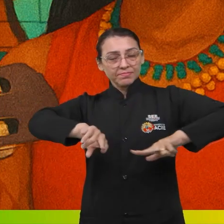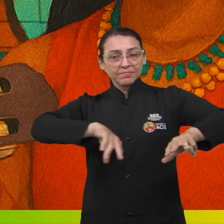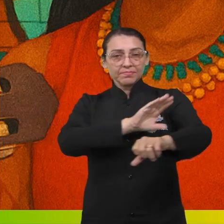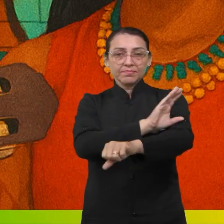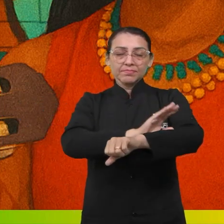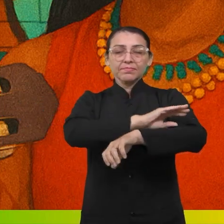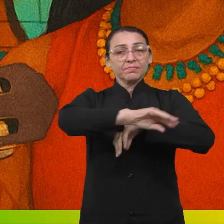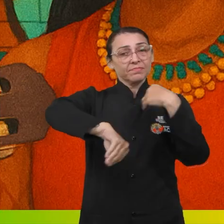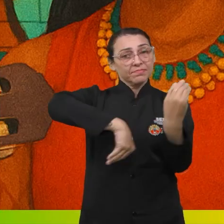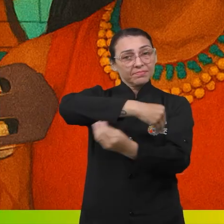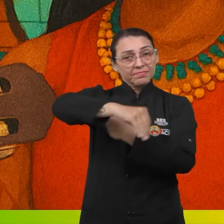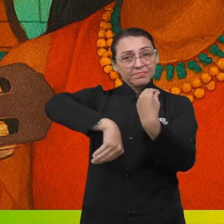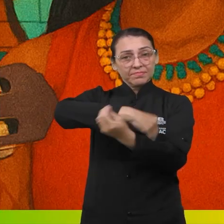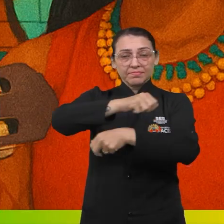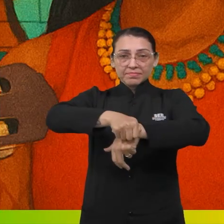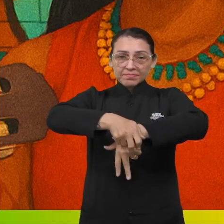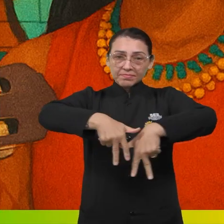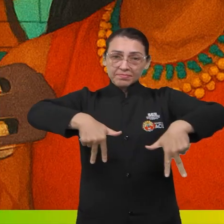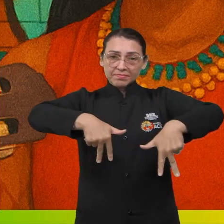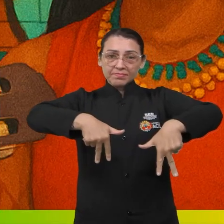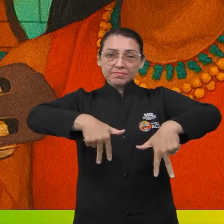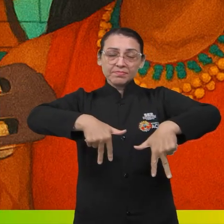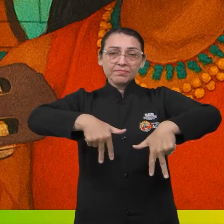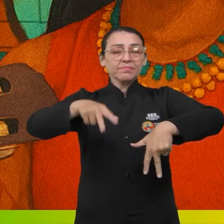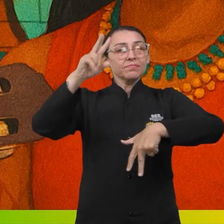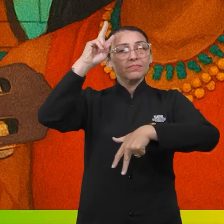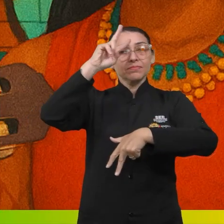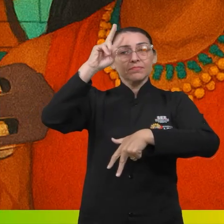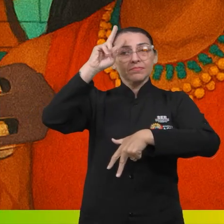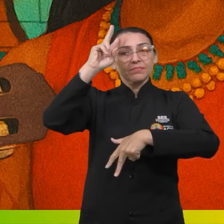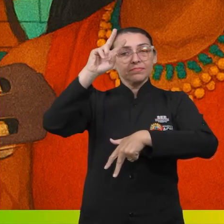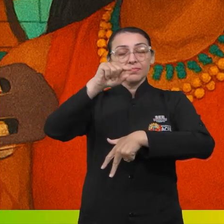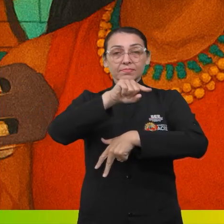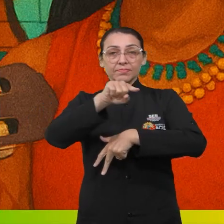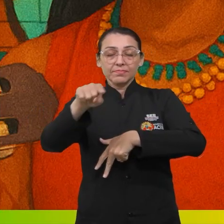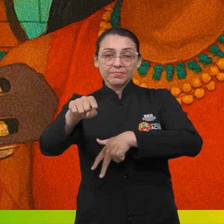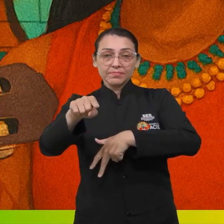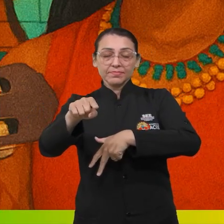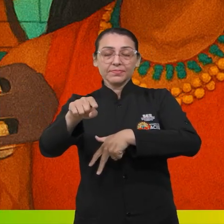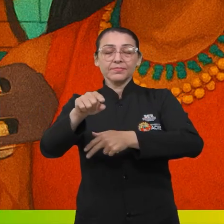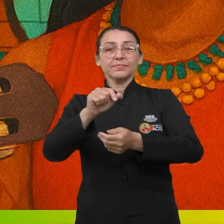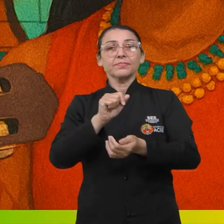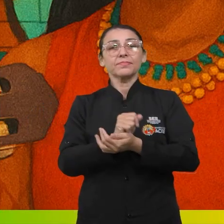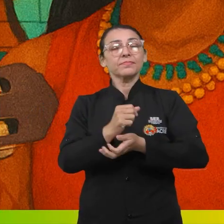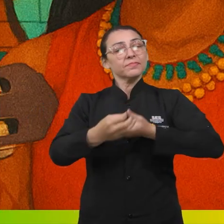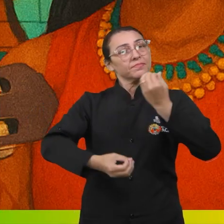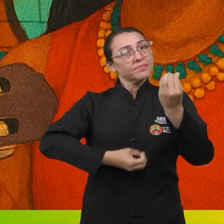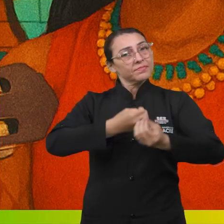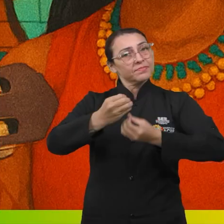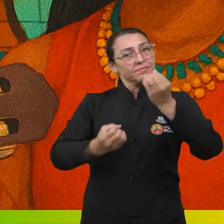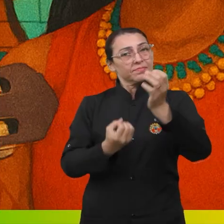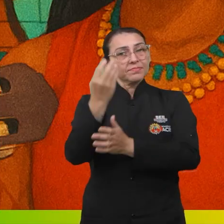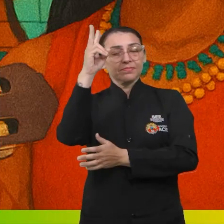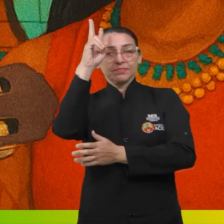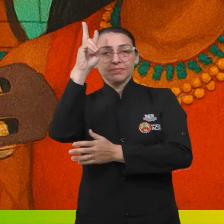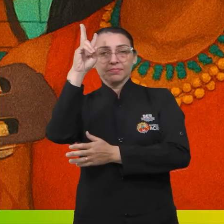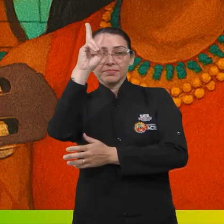cultura de misturas de etnias. E para lembrar um pouco sobre como se deu essa